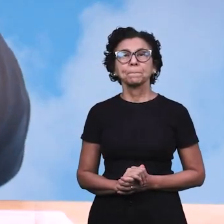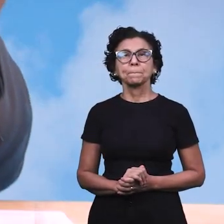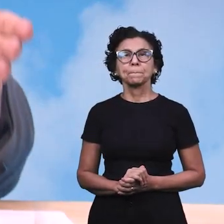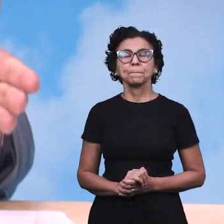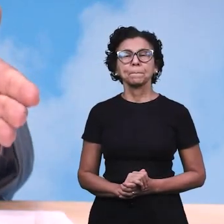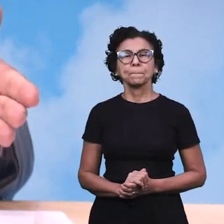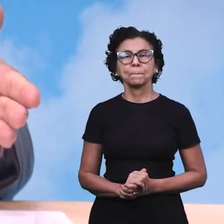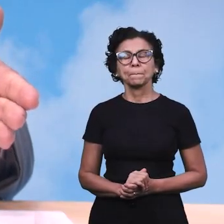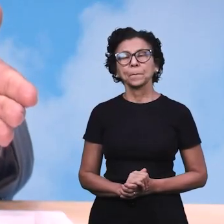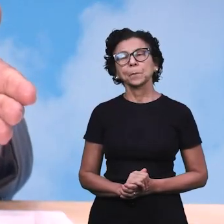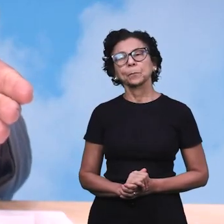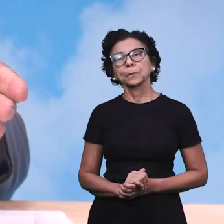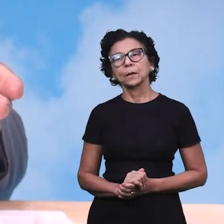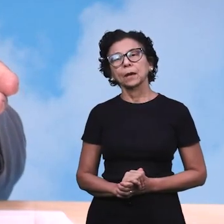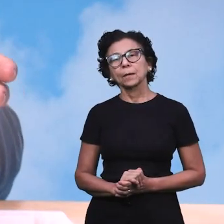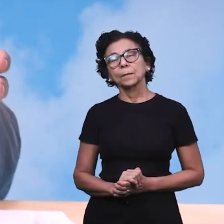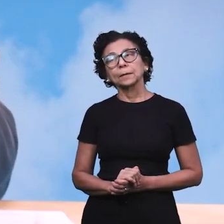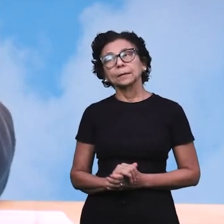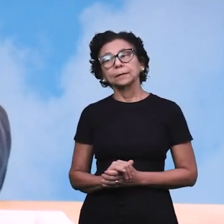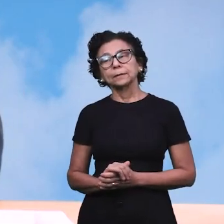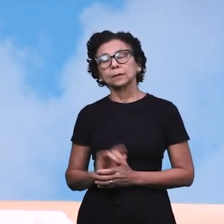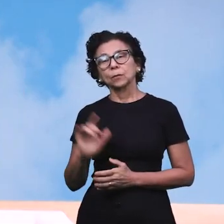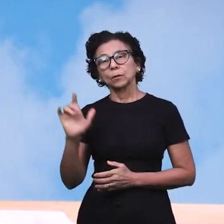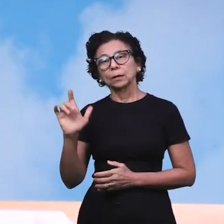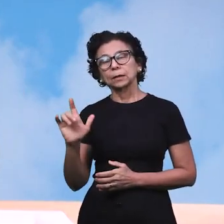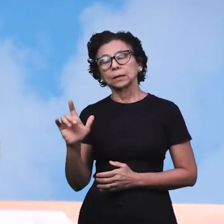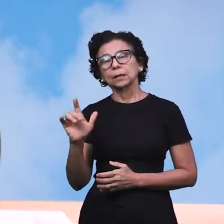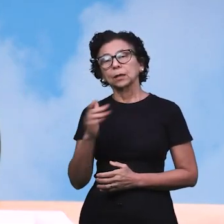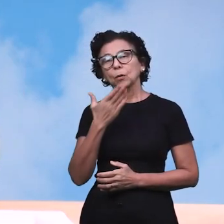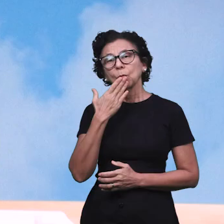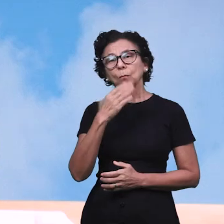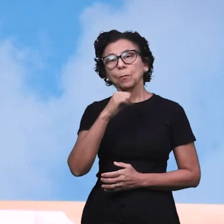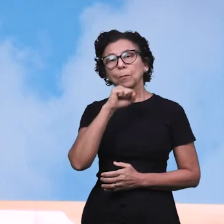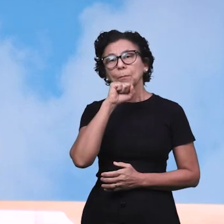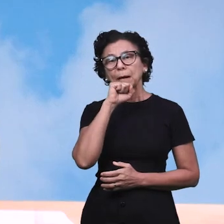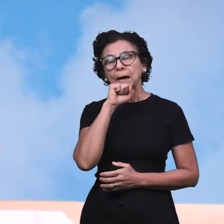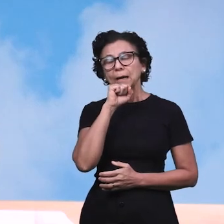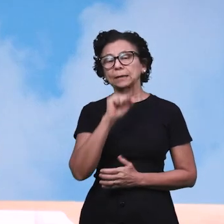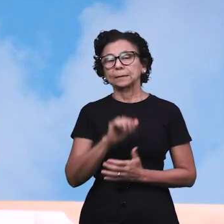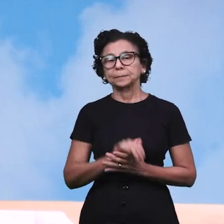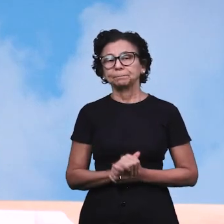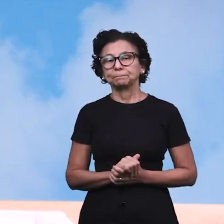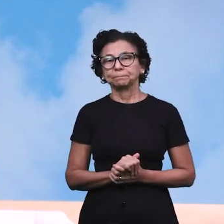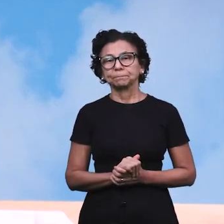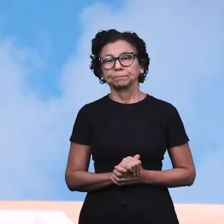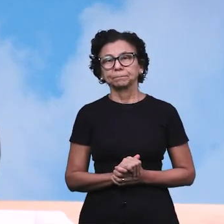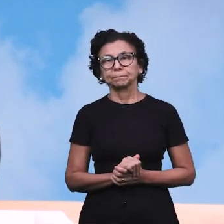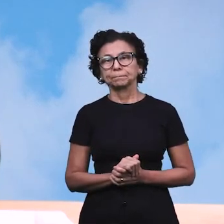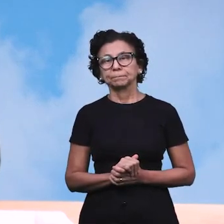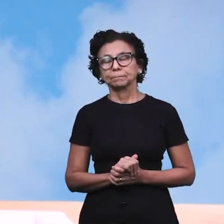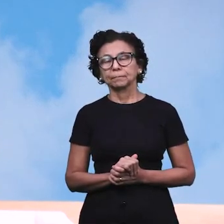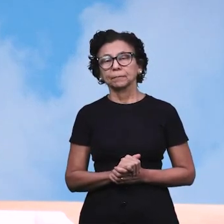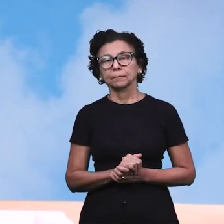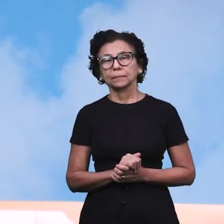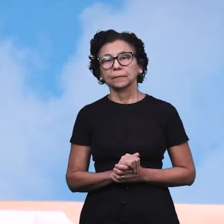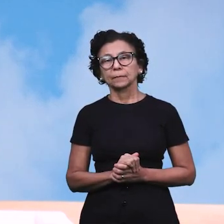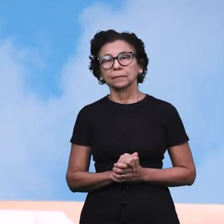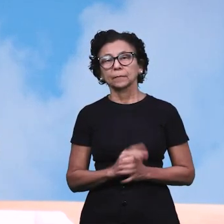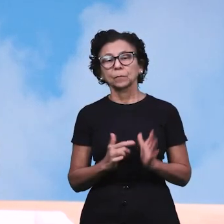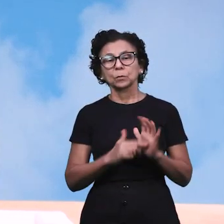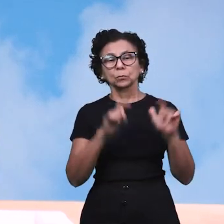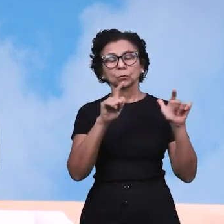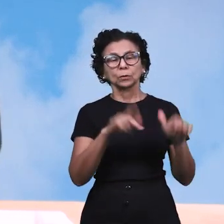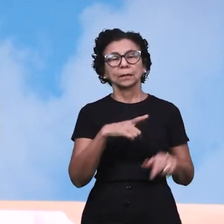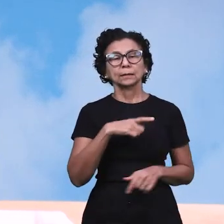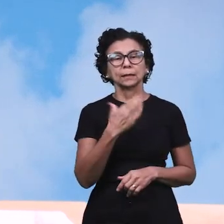tem o alimento. E o que Deus fez por causa dessa coisa grave,